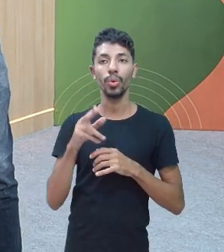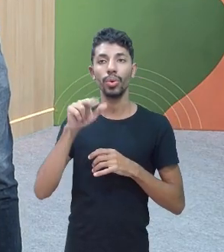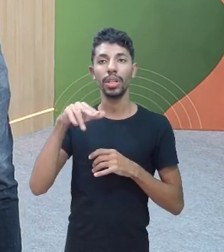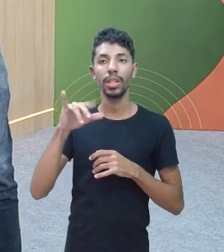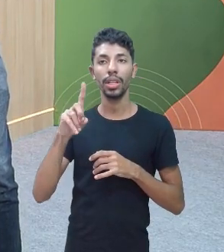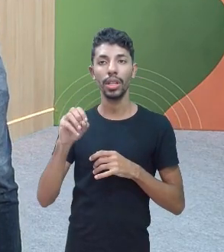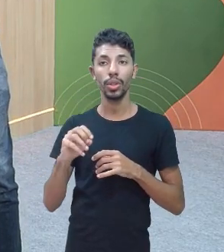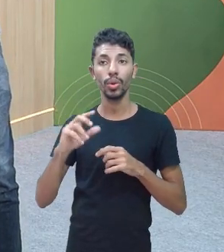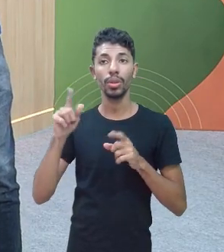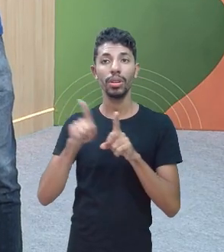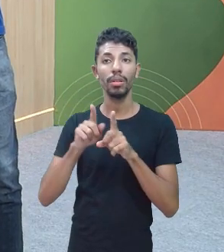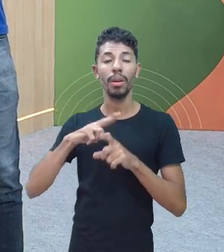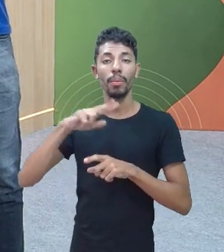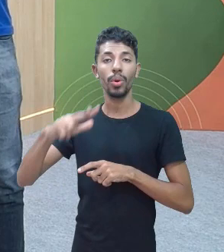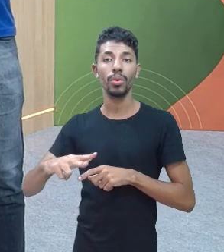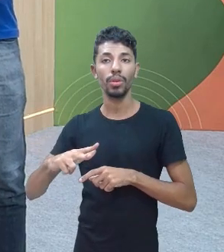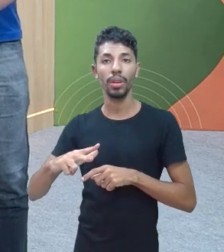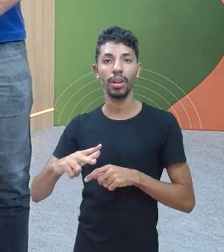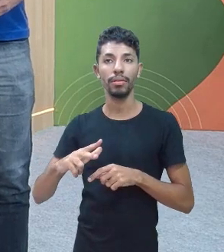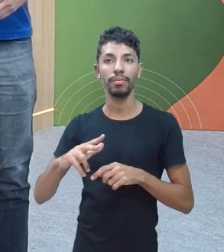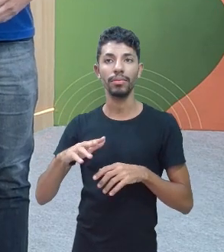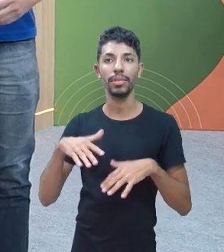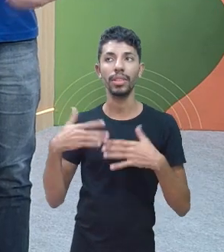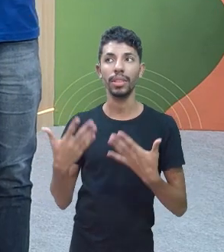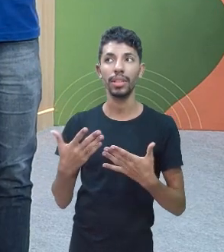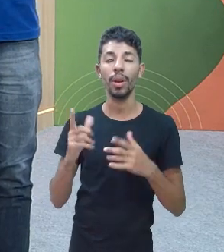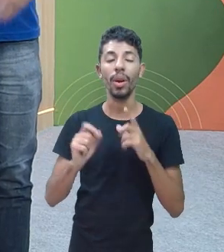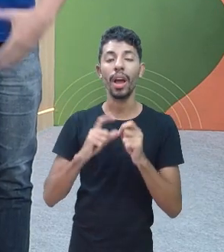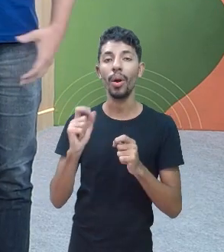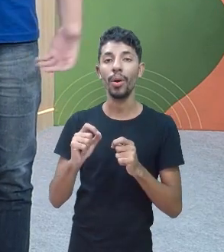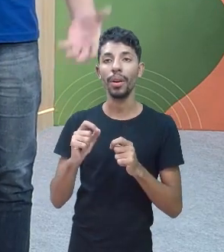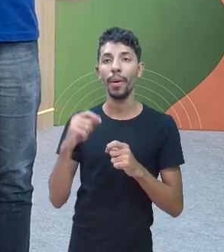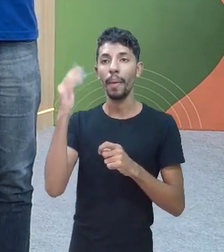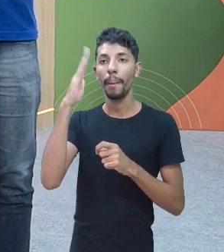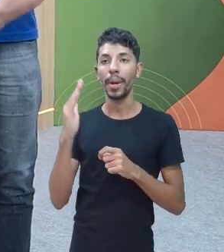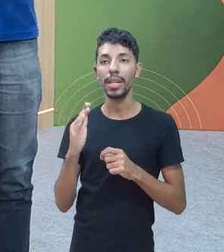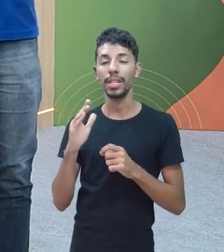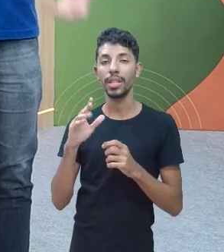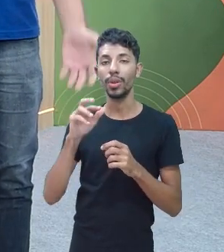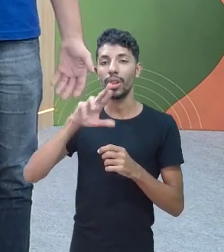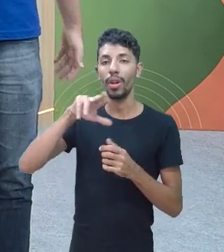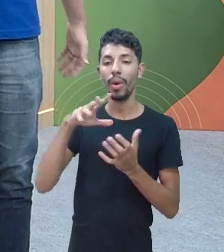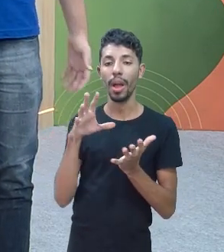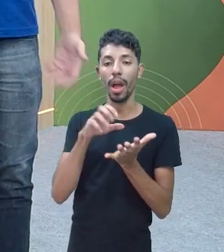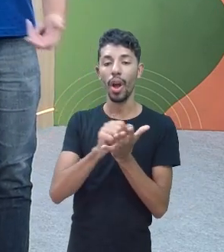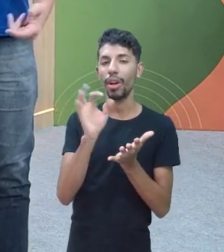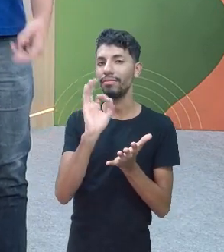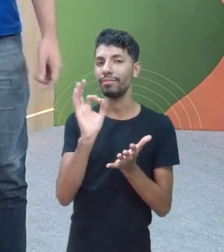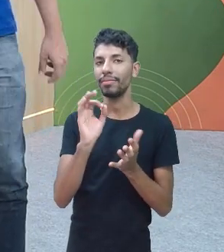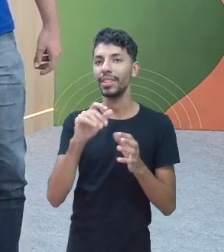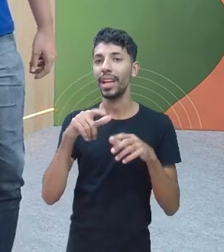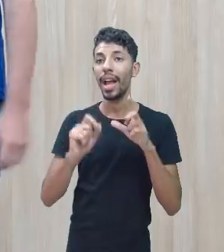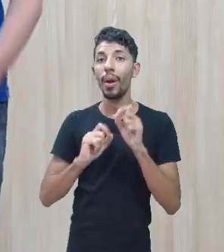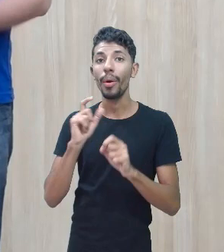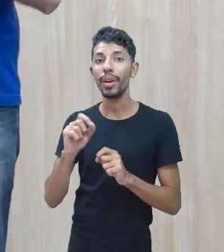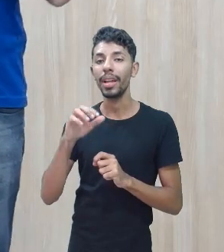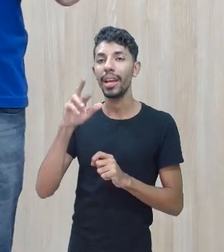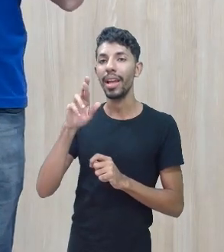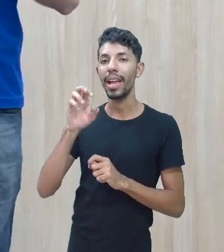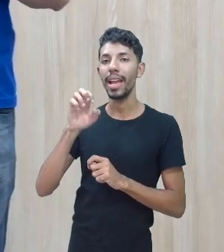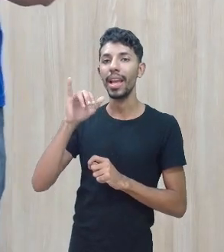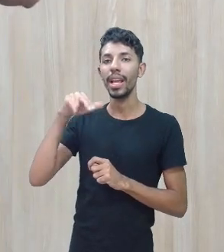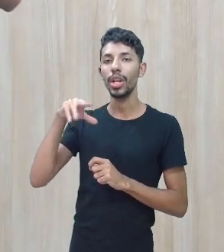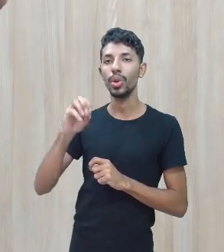ser, não é, Reino Unido, não é, já que o rei governava a partir do Rio de Janeiro. Pois bem, gente,